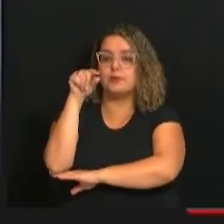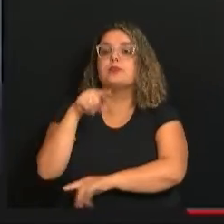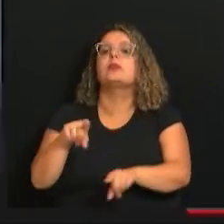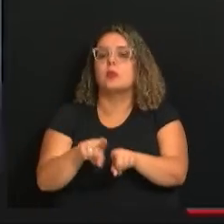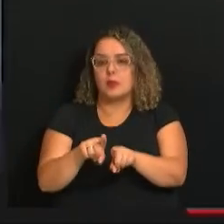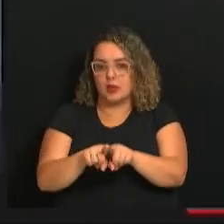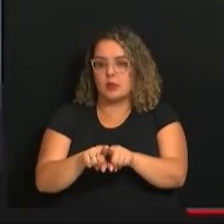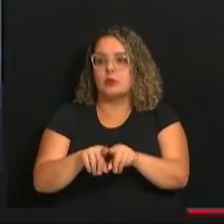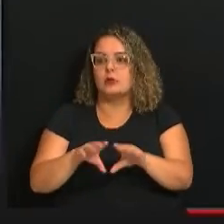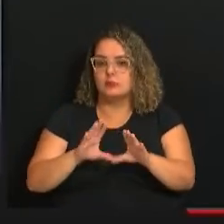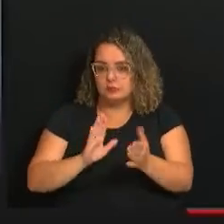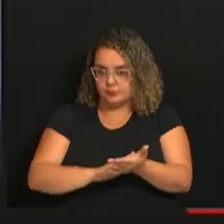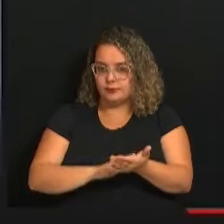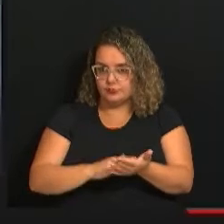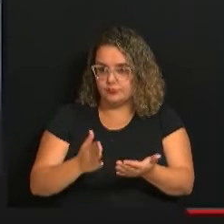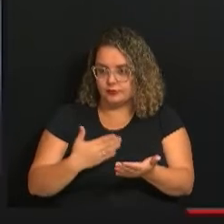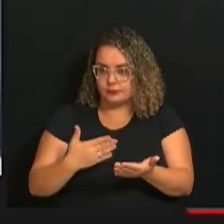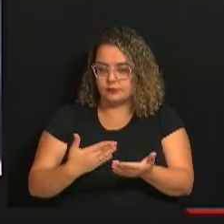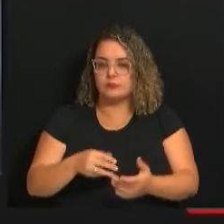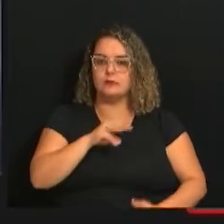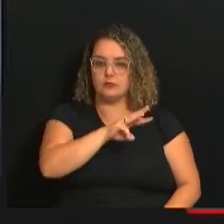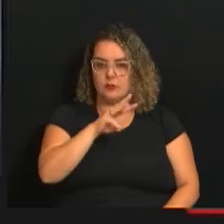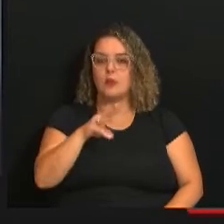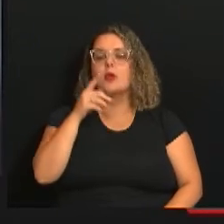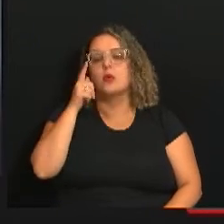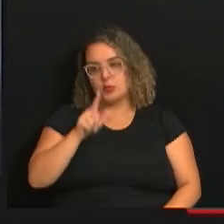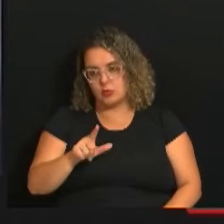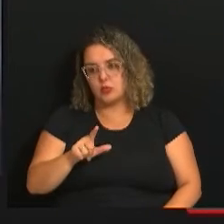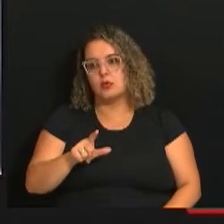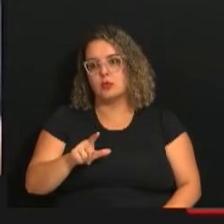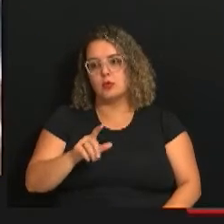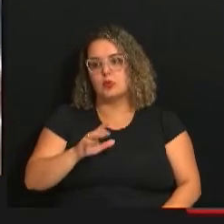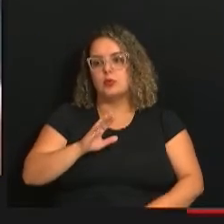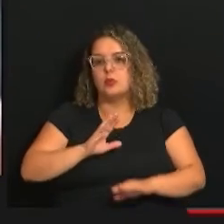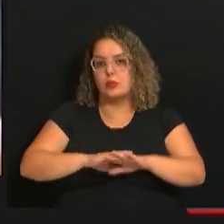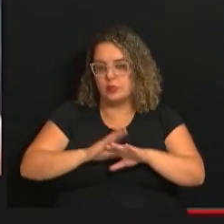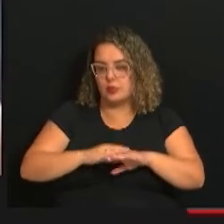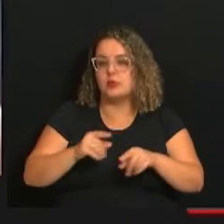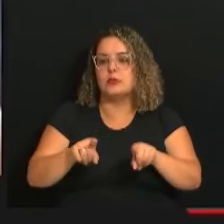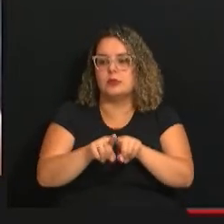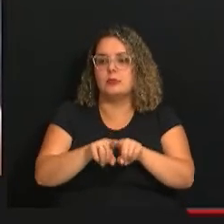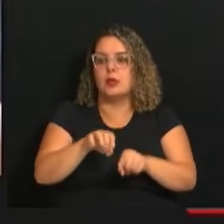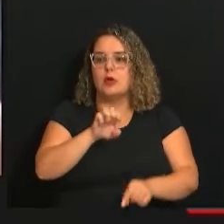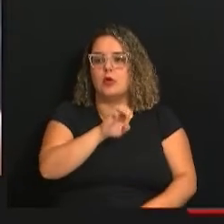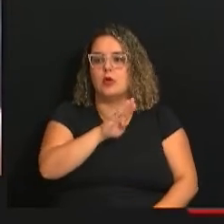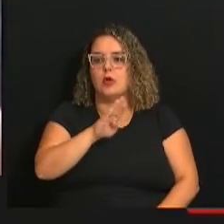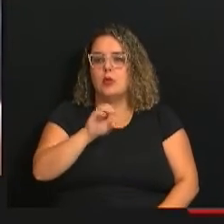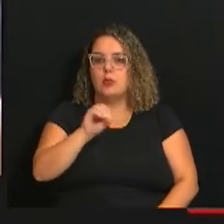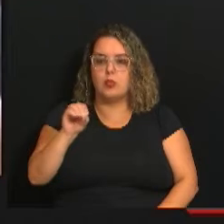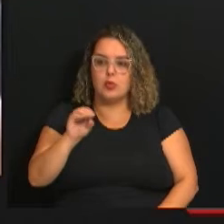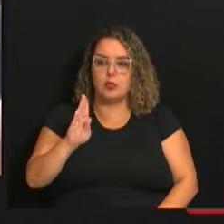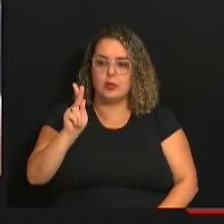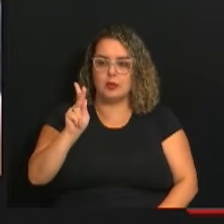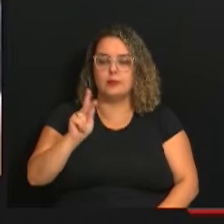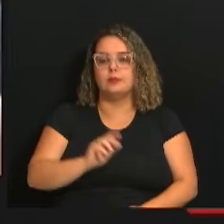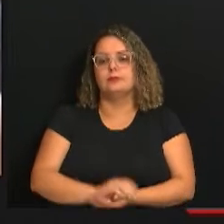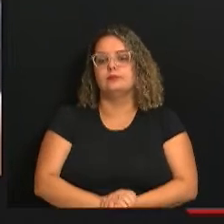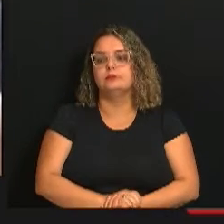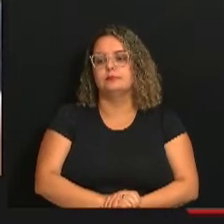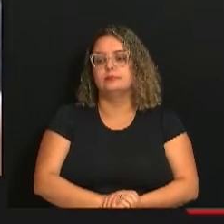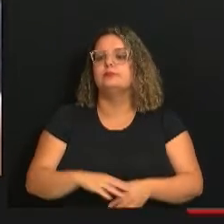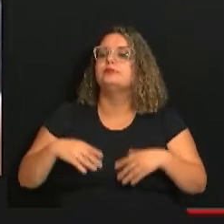capítulo. Você fica ansioso para saber o que está acontecendo, o que vai acontecer com a personagem. Ótimo. Livro